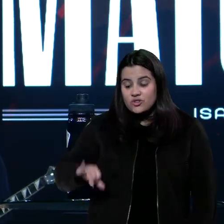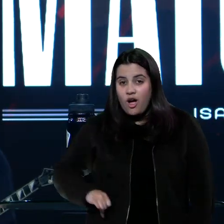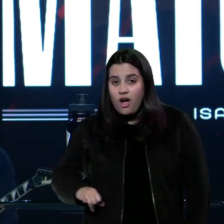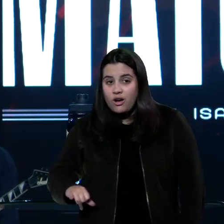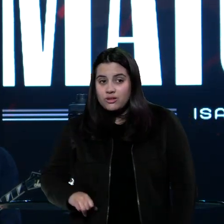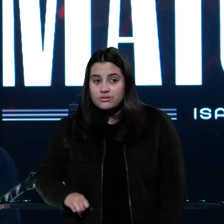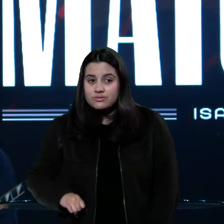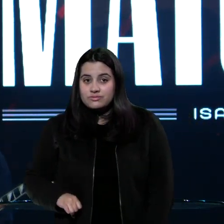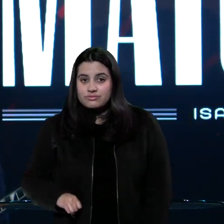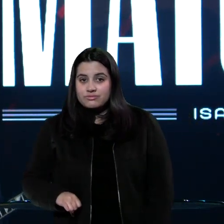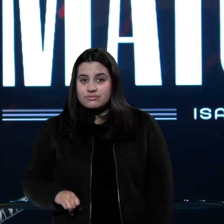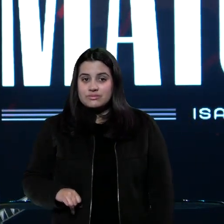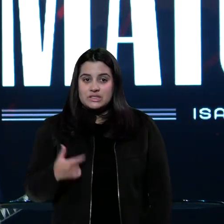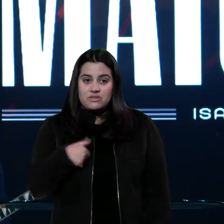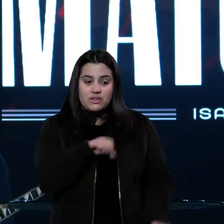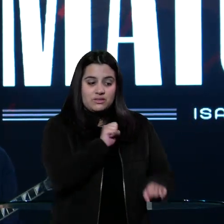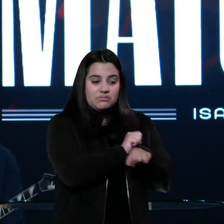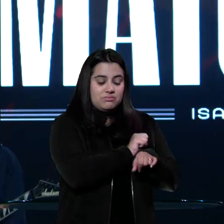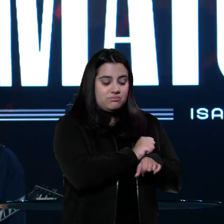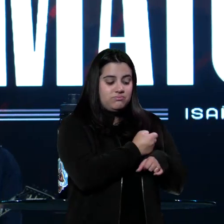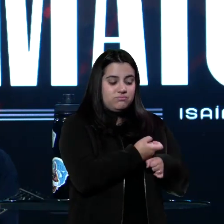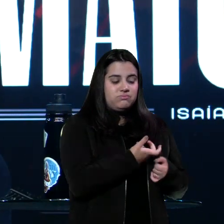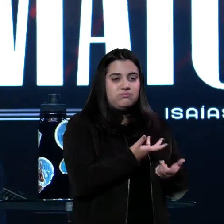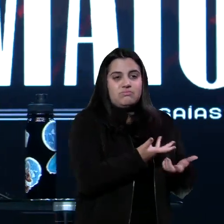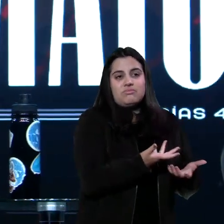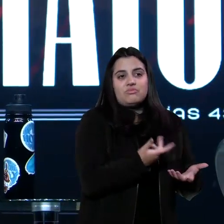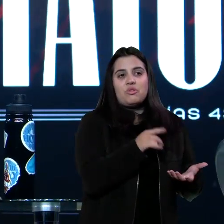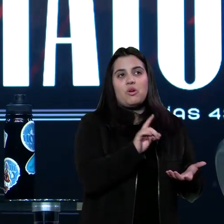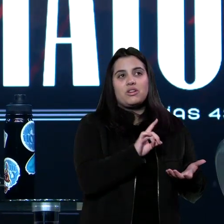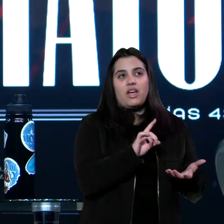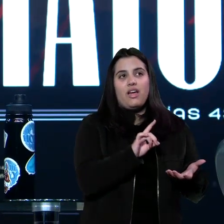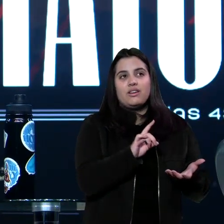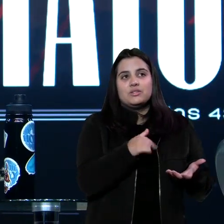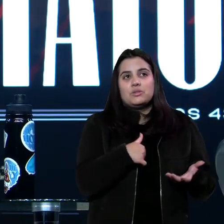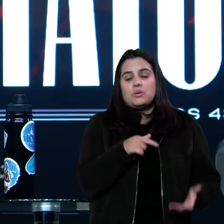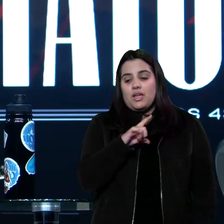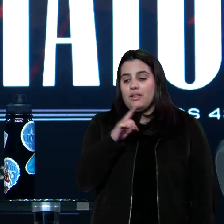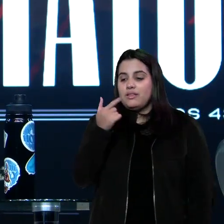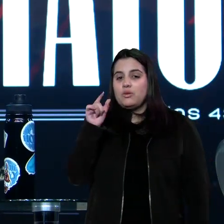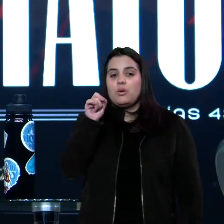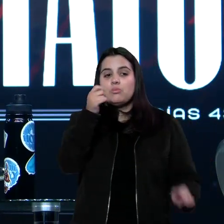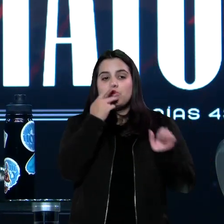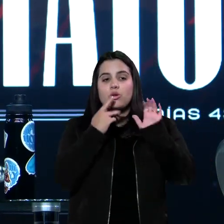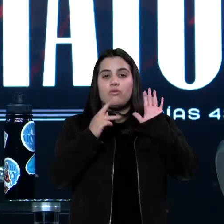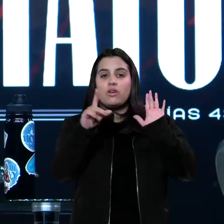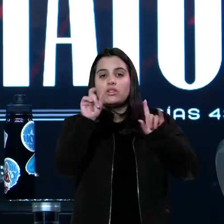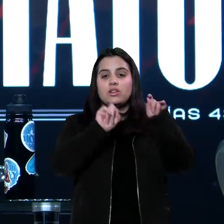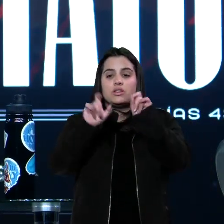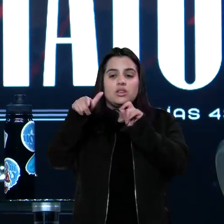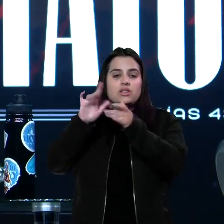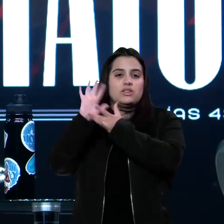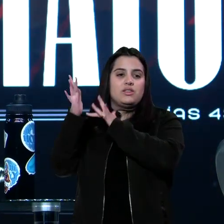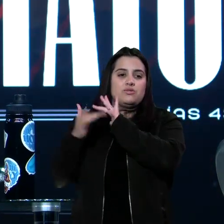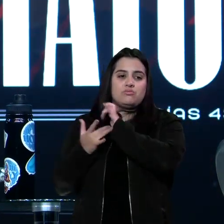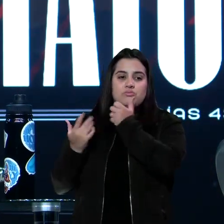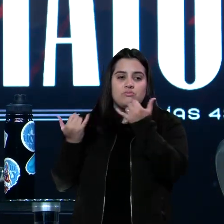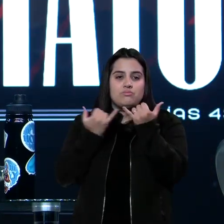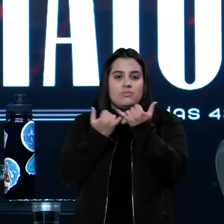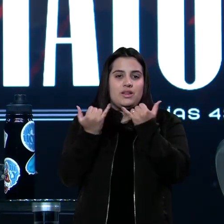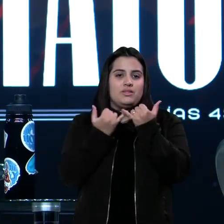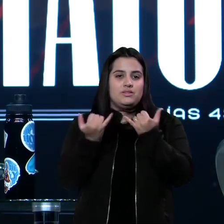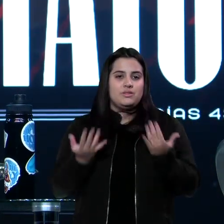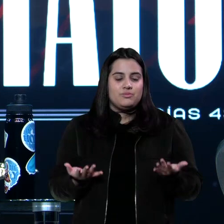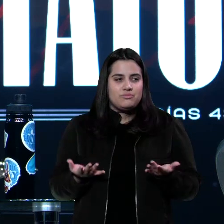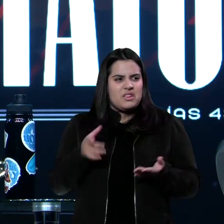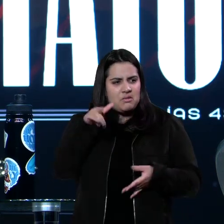tivesse parado, ele não ia ser uma predição de quem é Jesus, o justo pelos